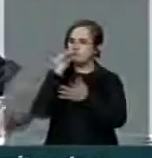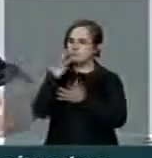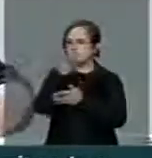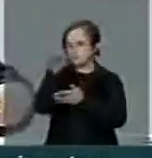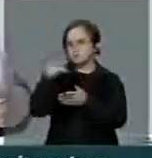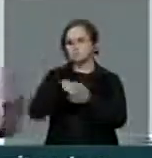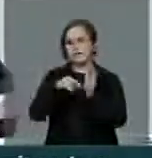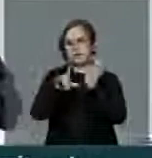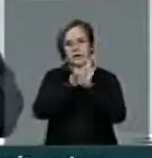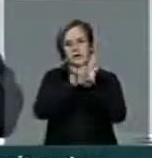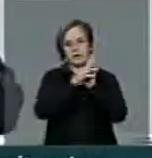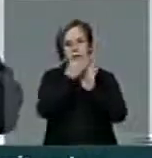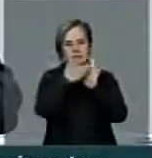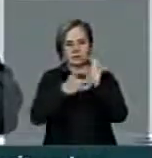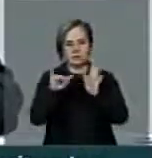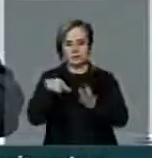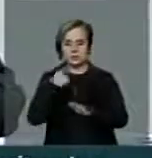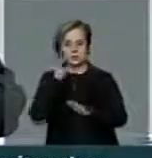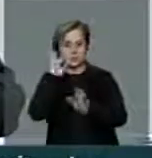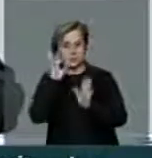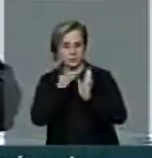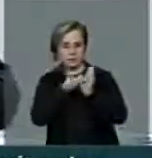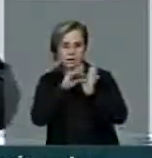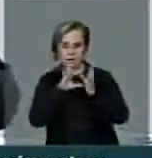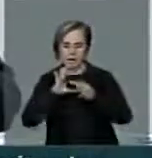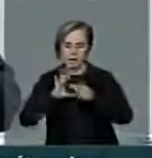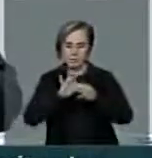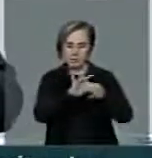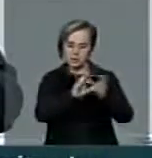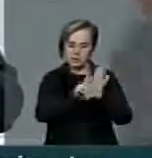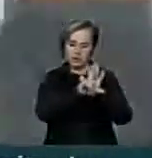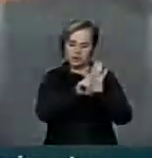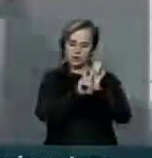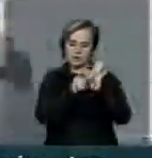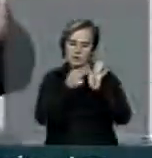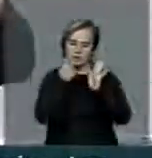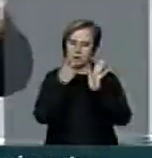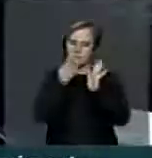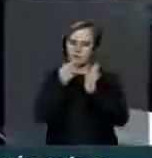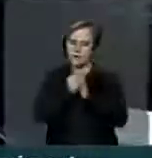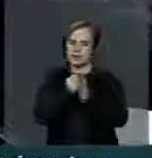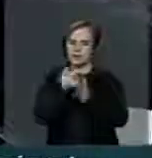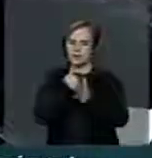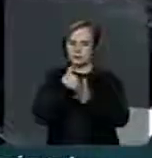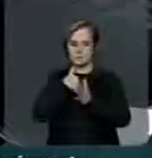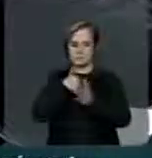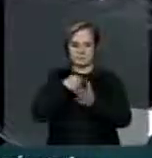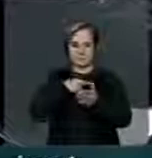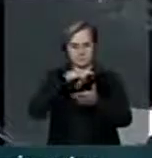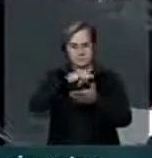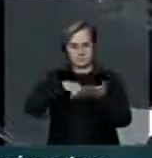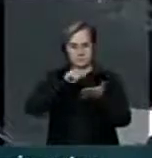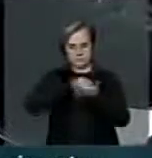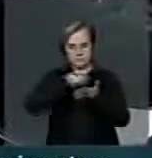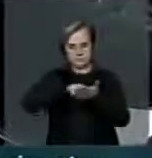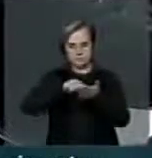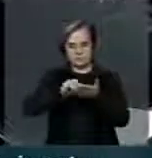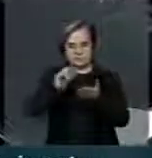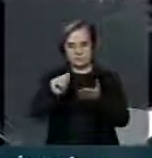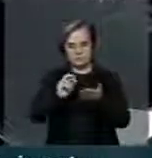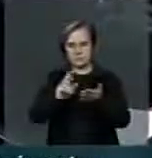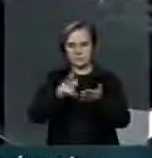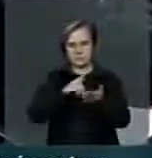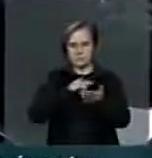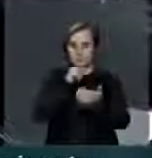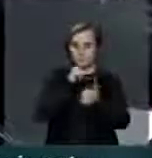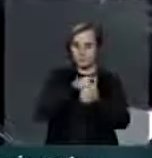Se a gente pegar a lógica que está na lei, ela diz o seguinte: eu preencho o CAR, eu tenho dois momentos na lei. Tá?